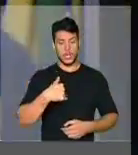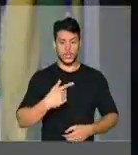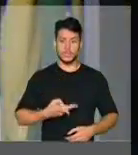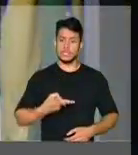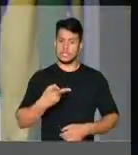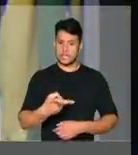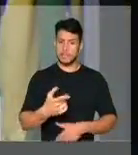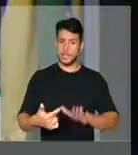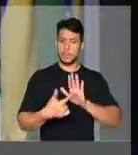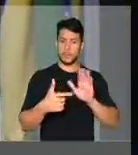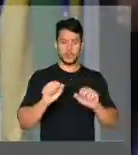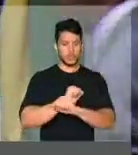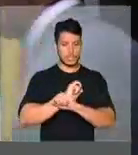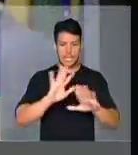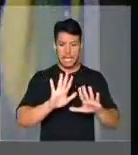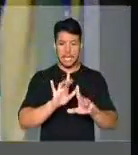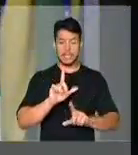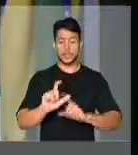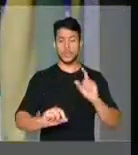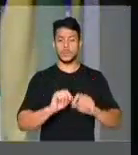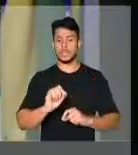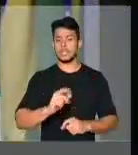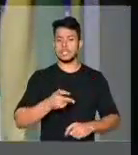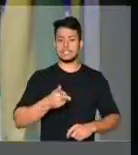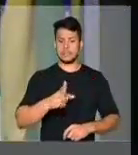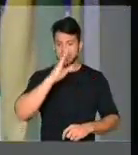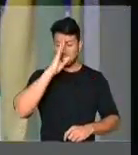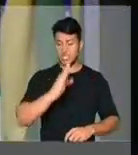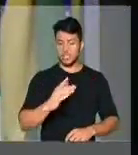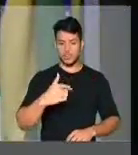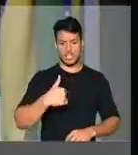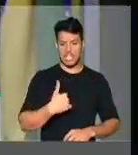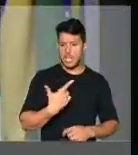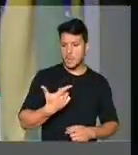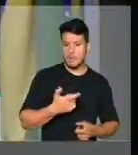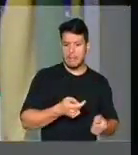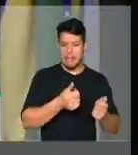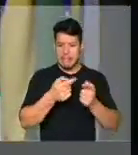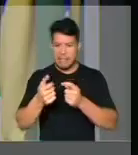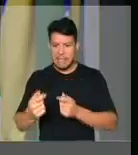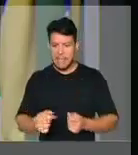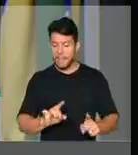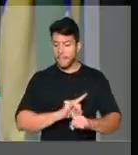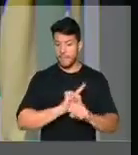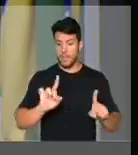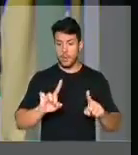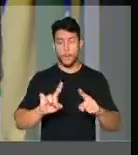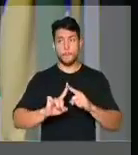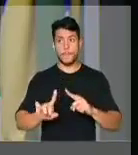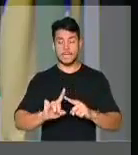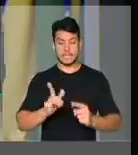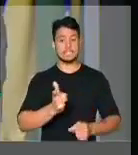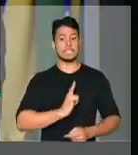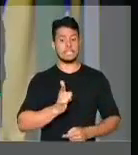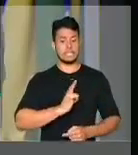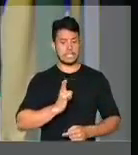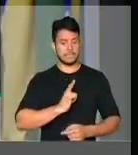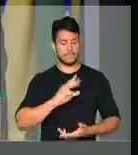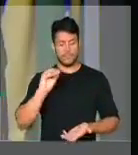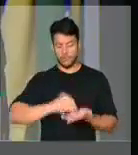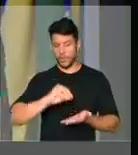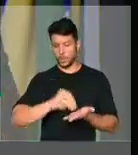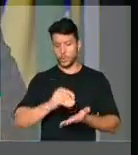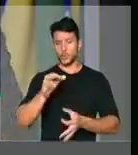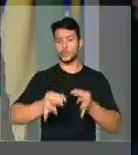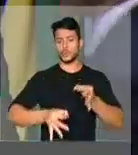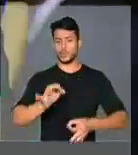posições são sempre transparentes, diretas. Eu não tenho rodeios comigo, mas que houve uma grande injustiça